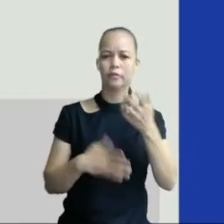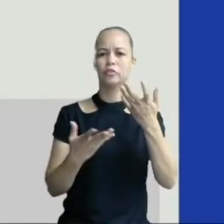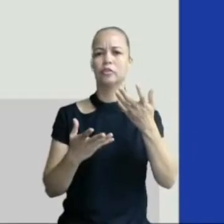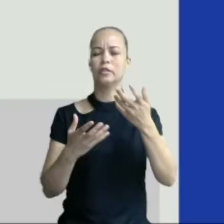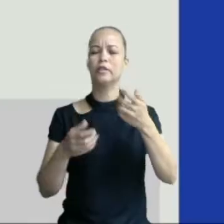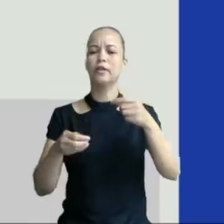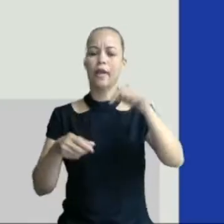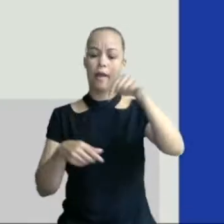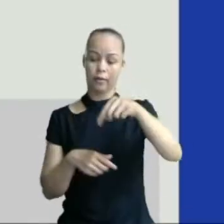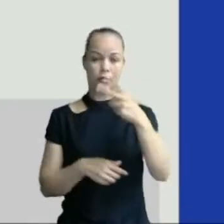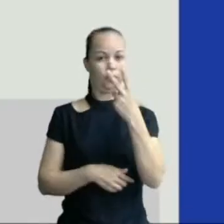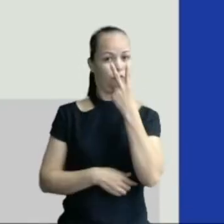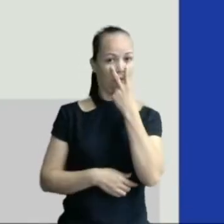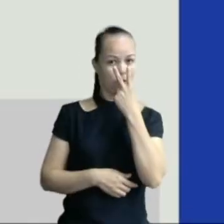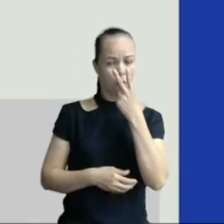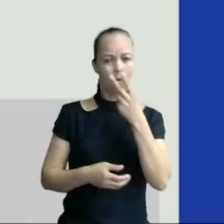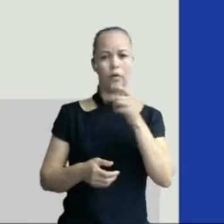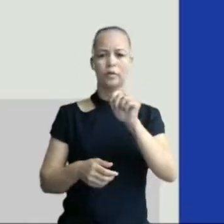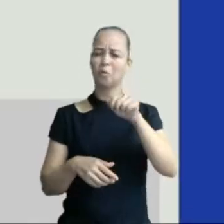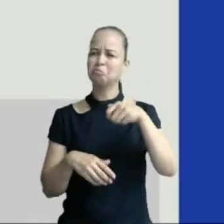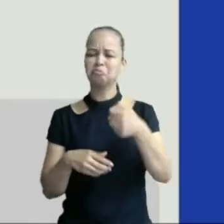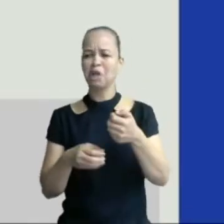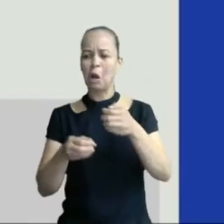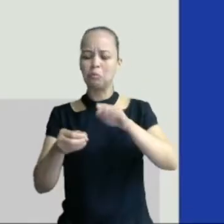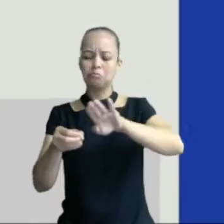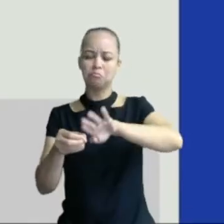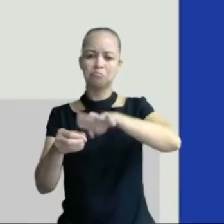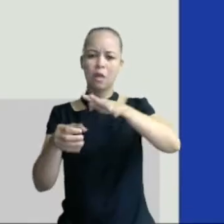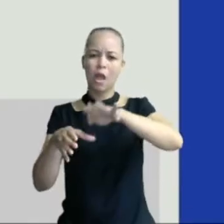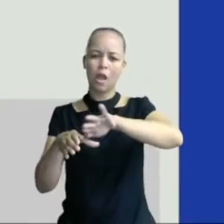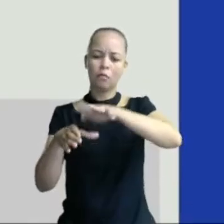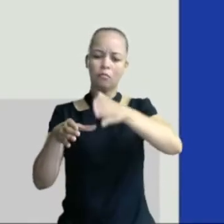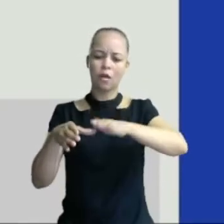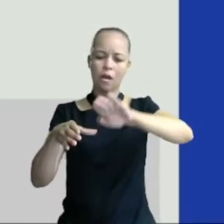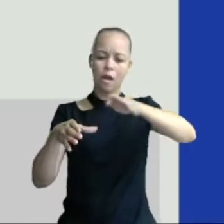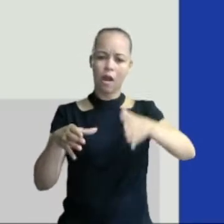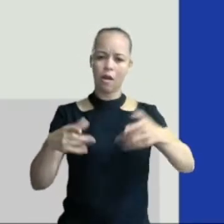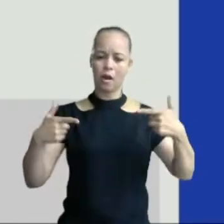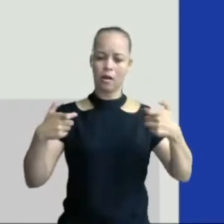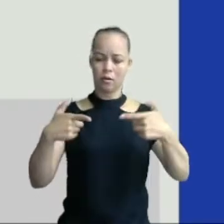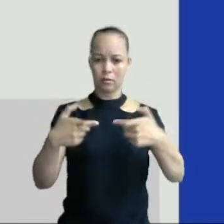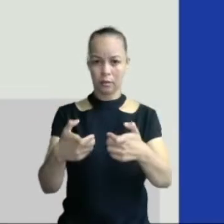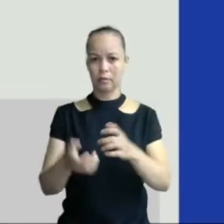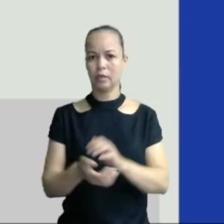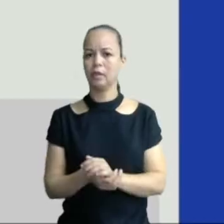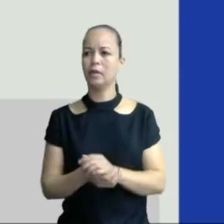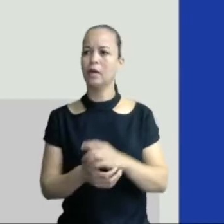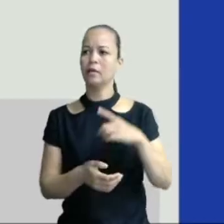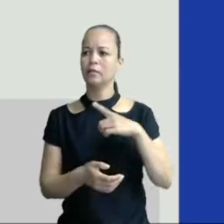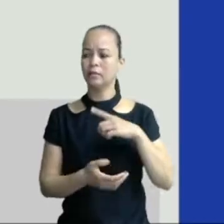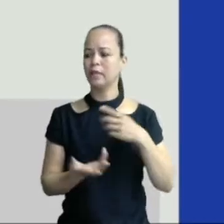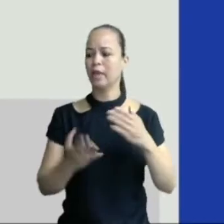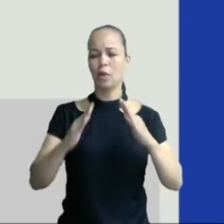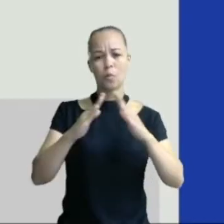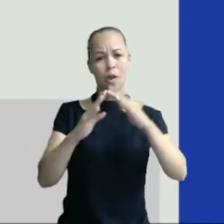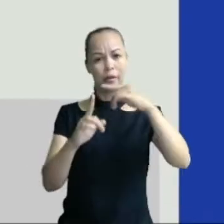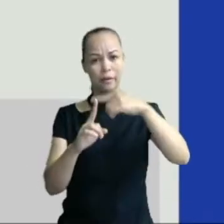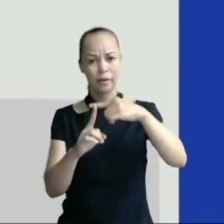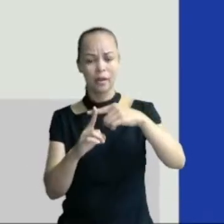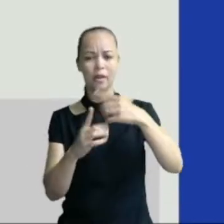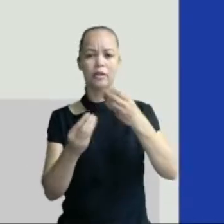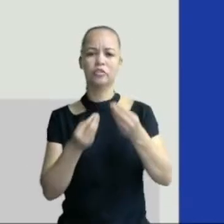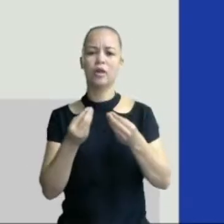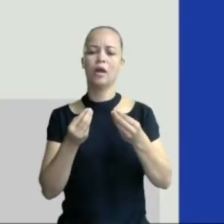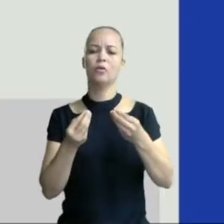dali também tem uma escola, tem um localzinho onde tem os fatos, onde é guardado alguns fatos históricos,